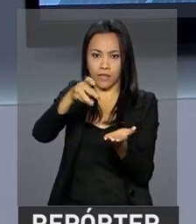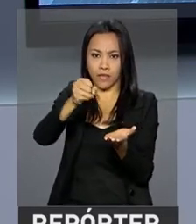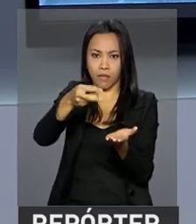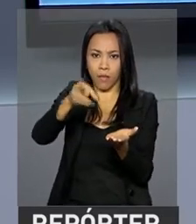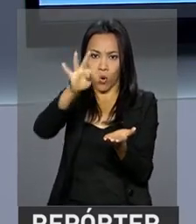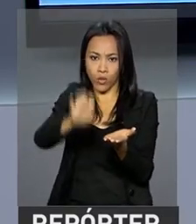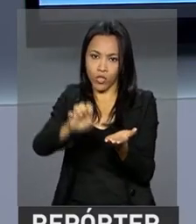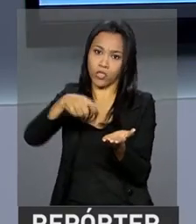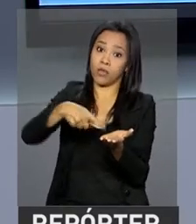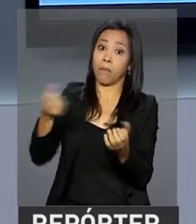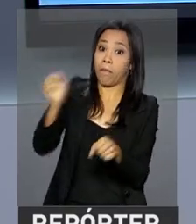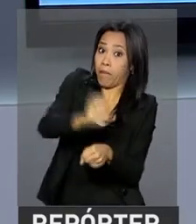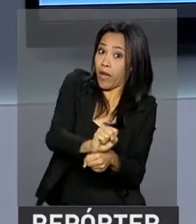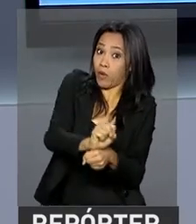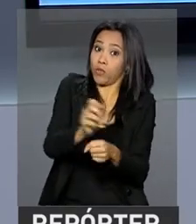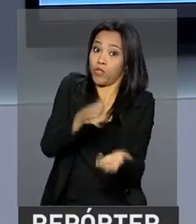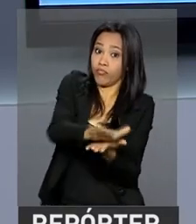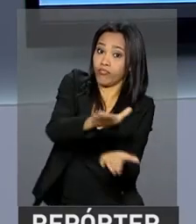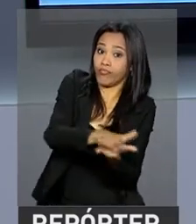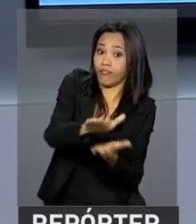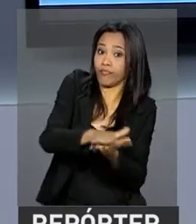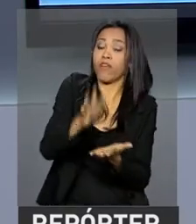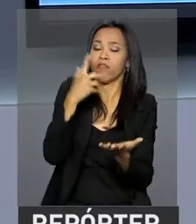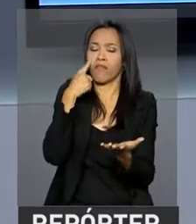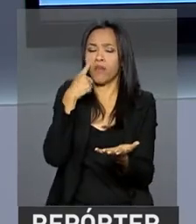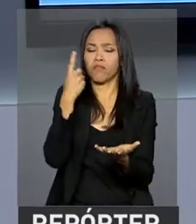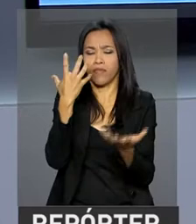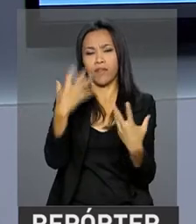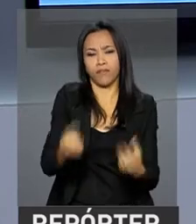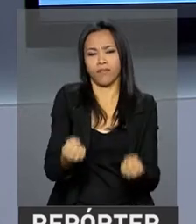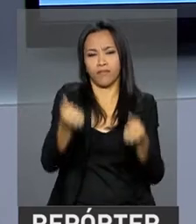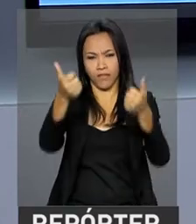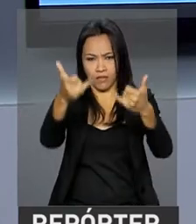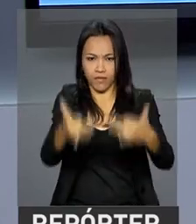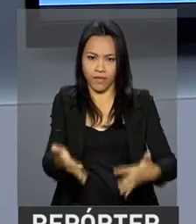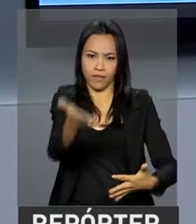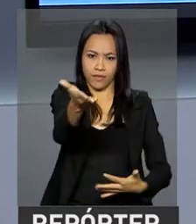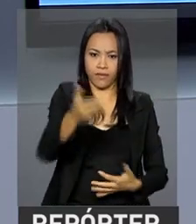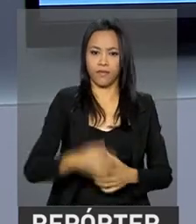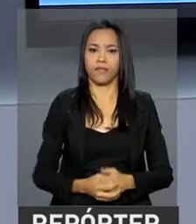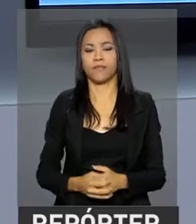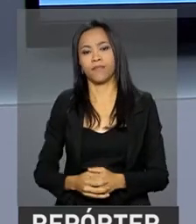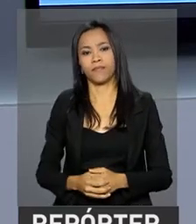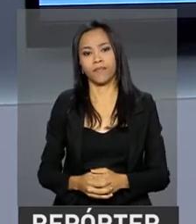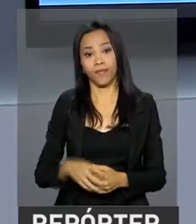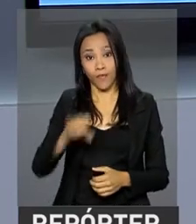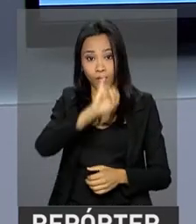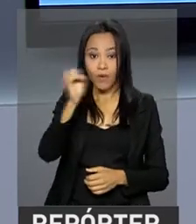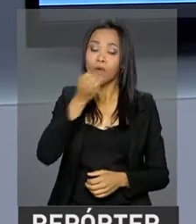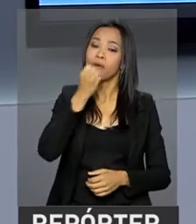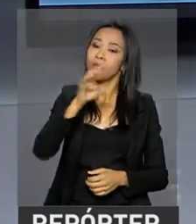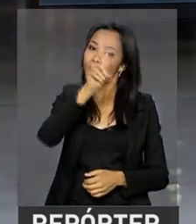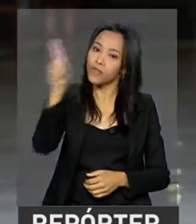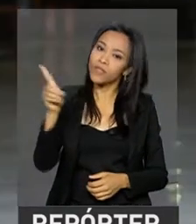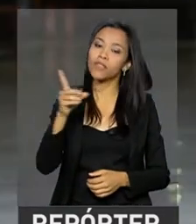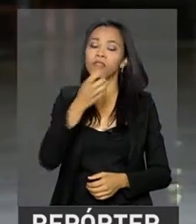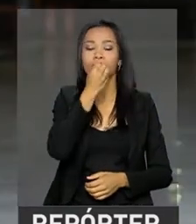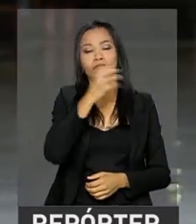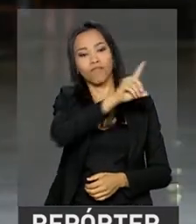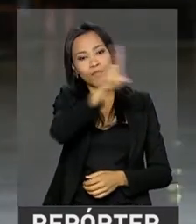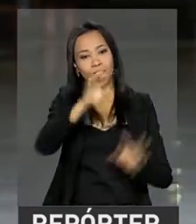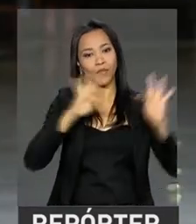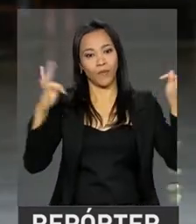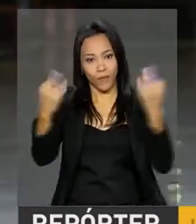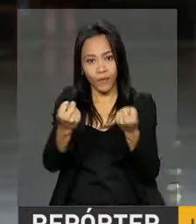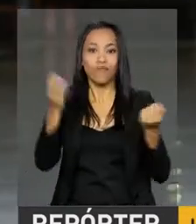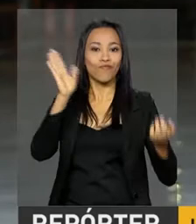saber os detalhes ao vivo com o repórter João Pedro Neto. Bom dia, João. Oi, Carolina, bom dia para você também, bom dia a todos.